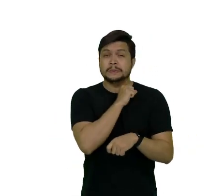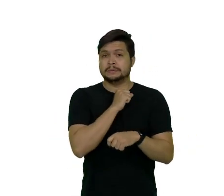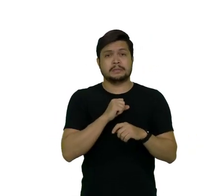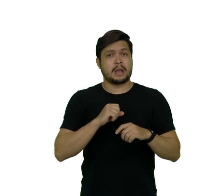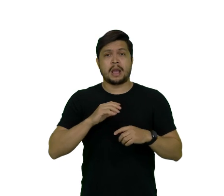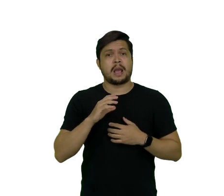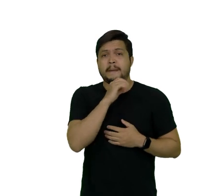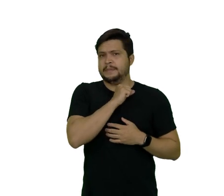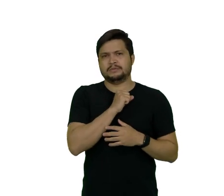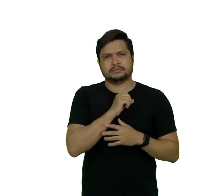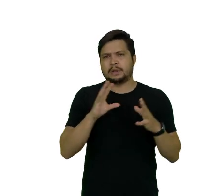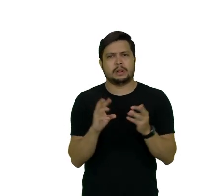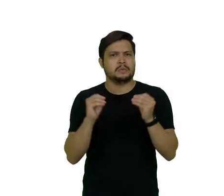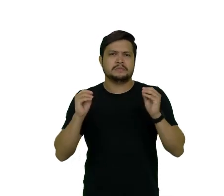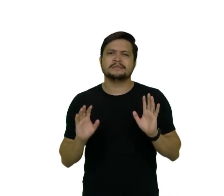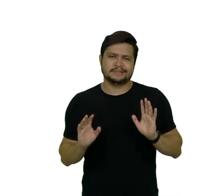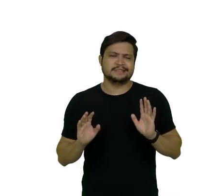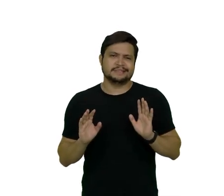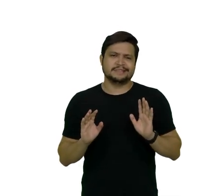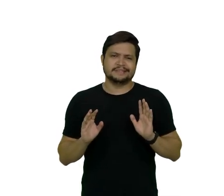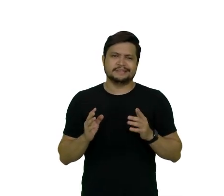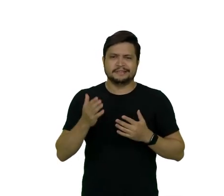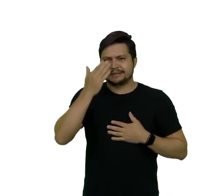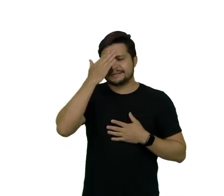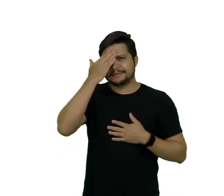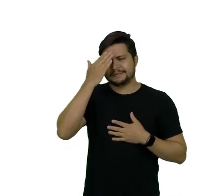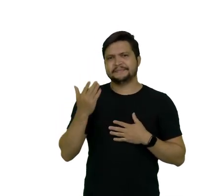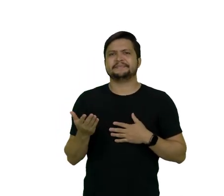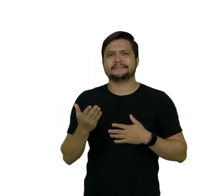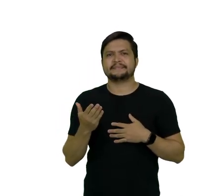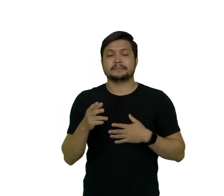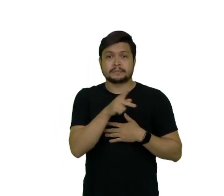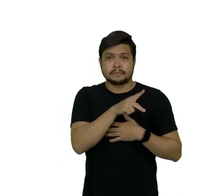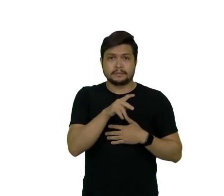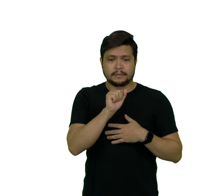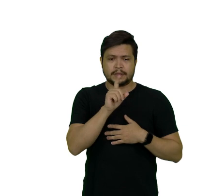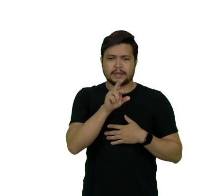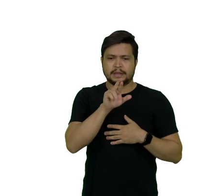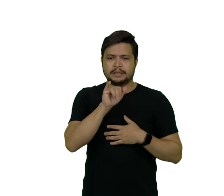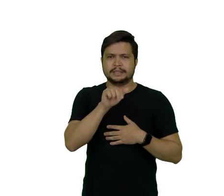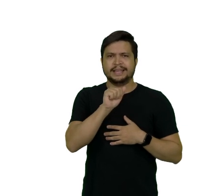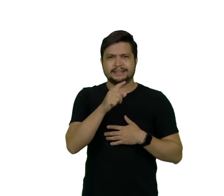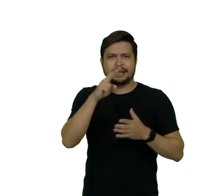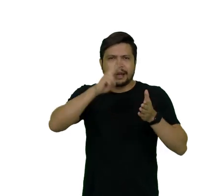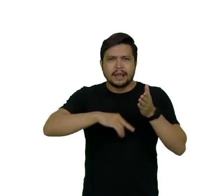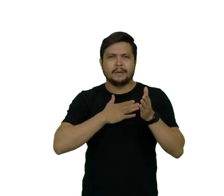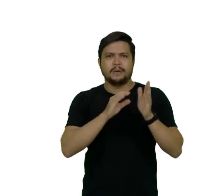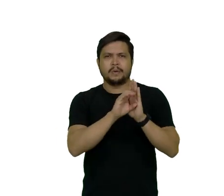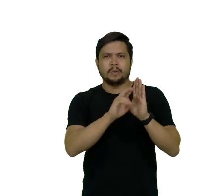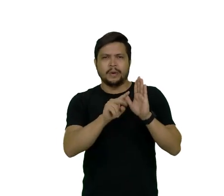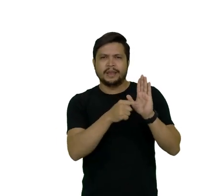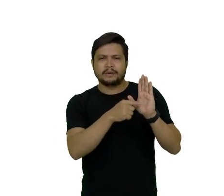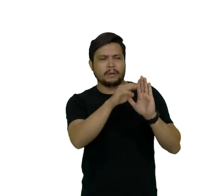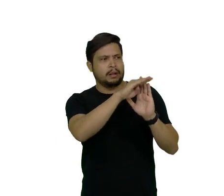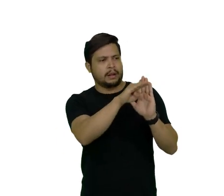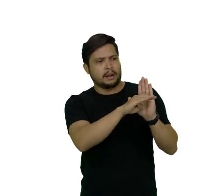profissional, de história, e é muita coisa que acontece, né? Não é à toa que a professora Adriana leu aí um bocado de coisinha que eu